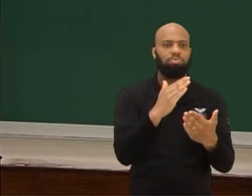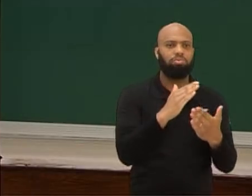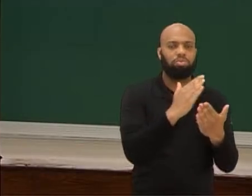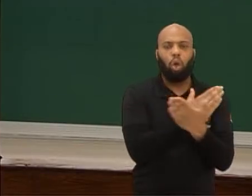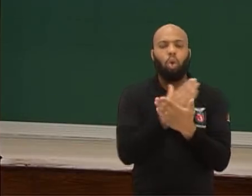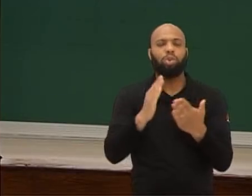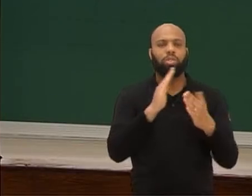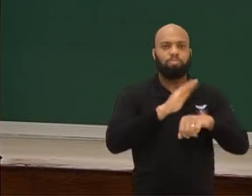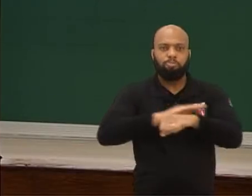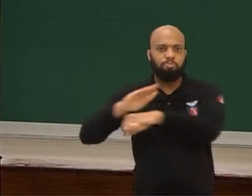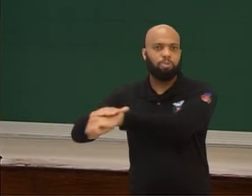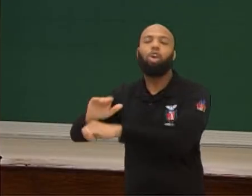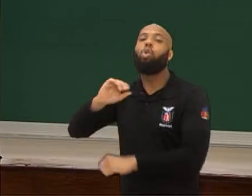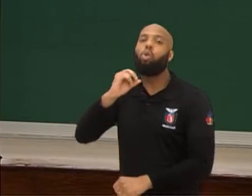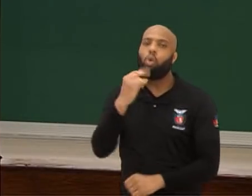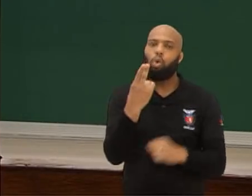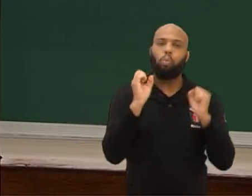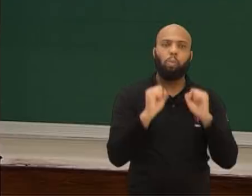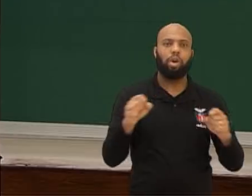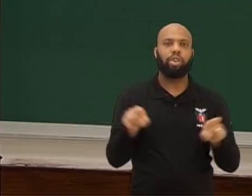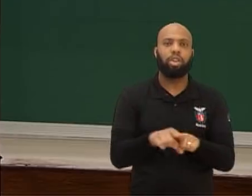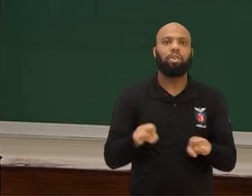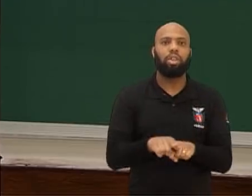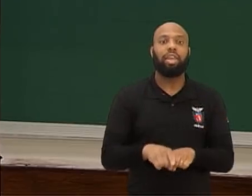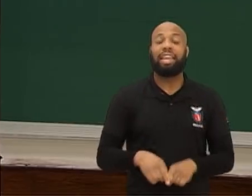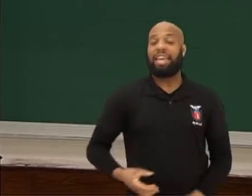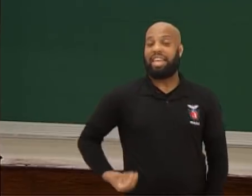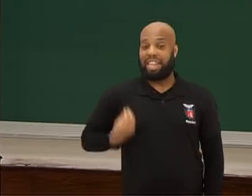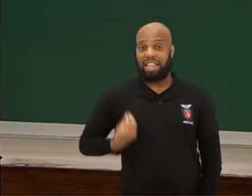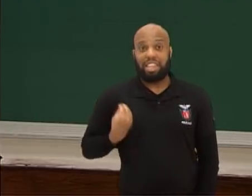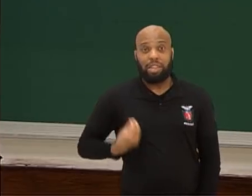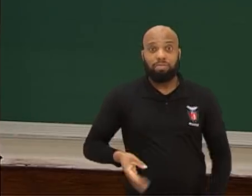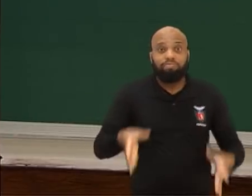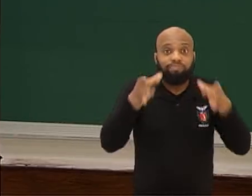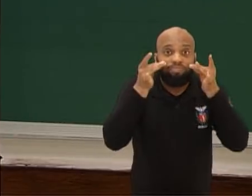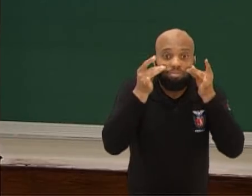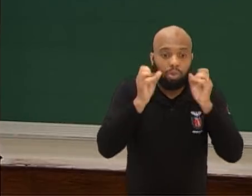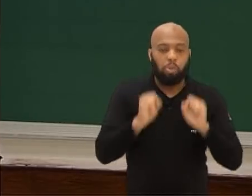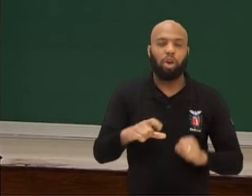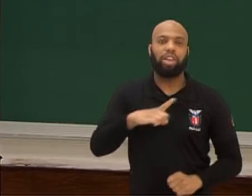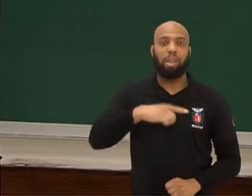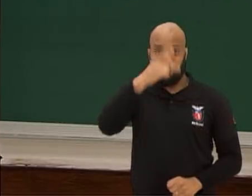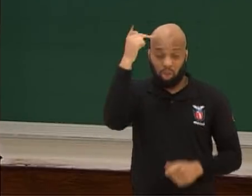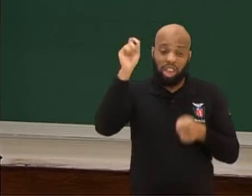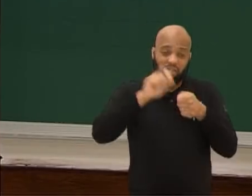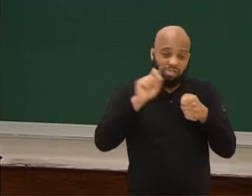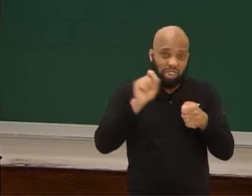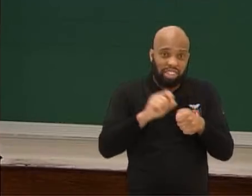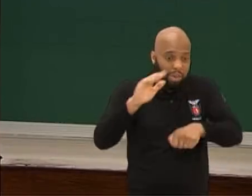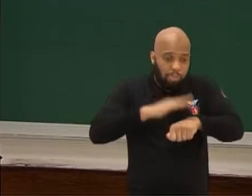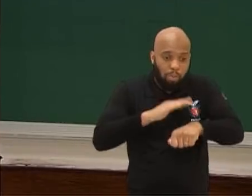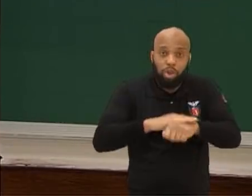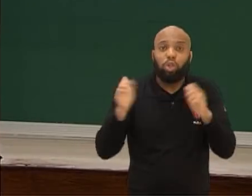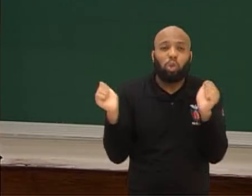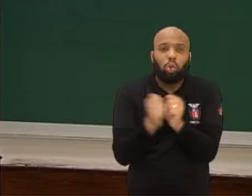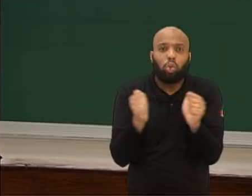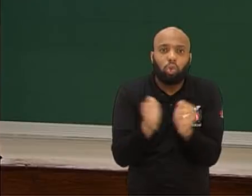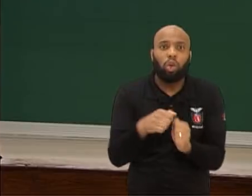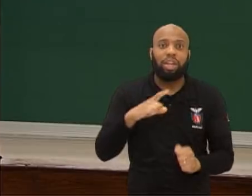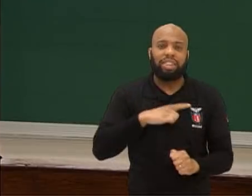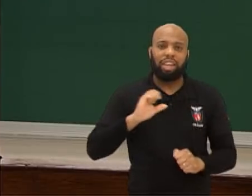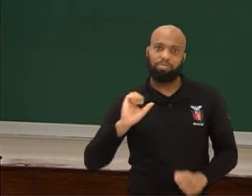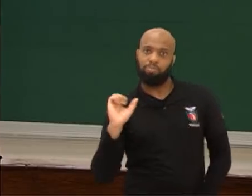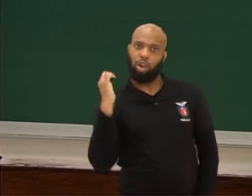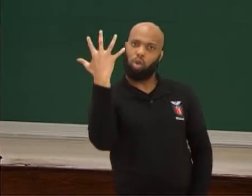da cena, ou pode ser executado ao vivo, podem ter pessoas que produzirão esses sons no momento em que a cena